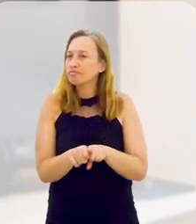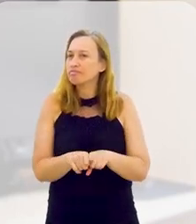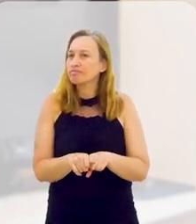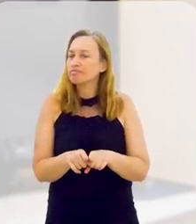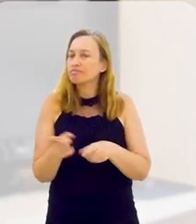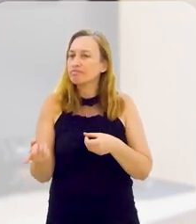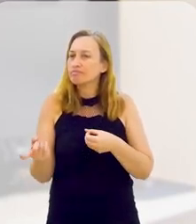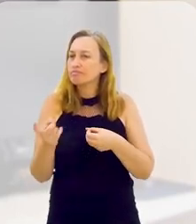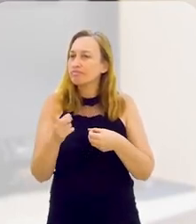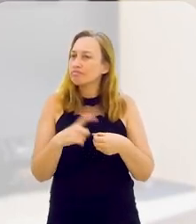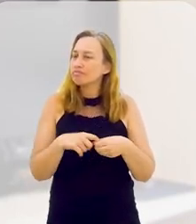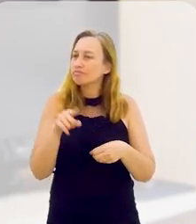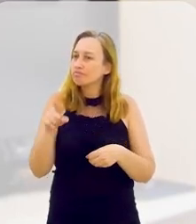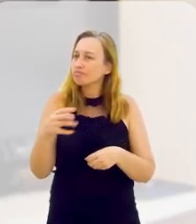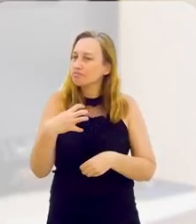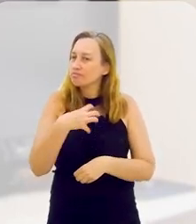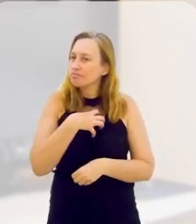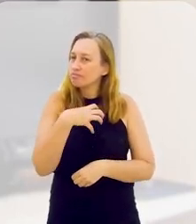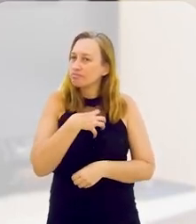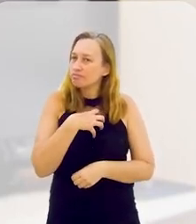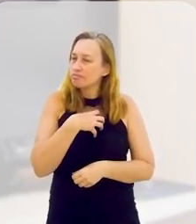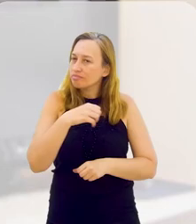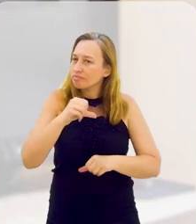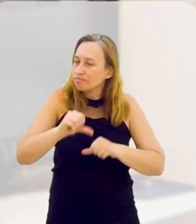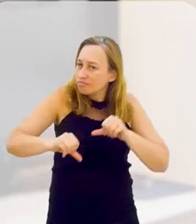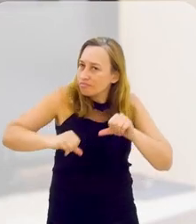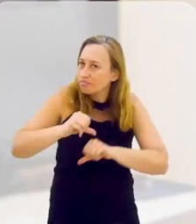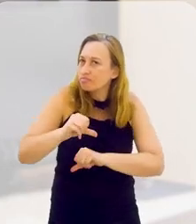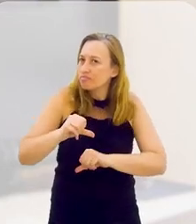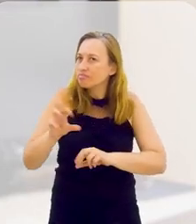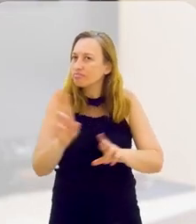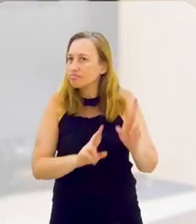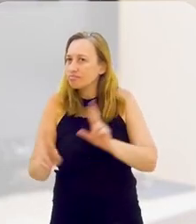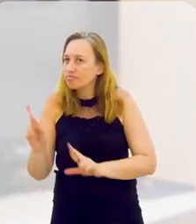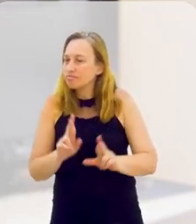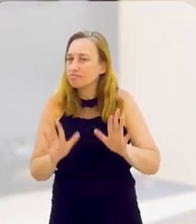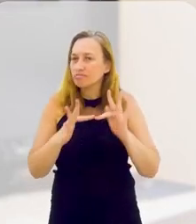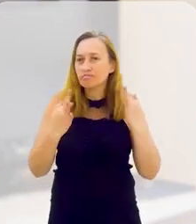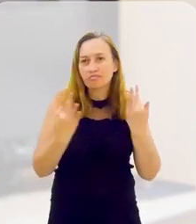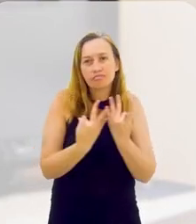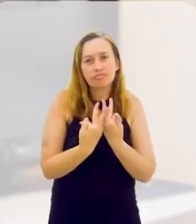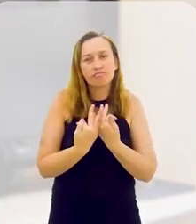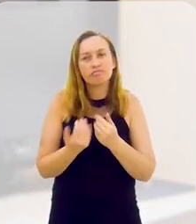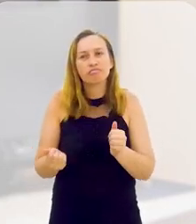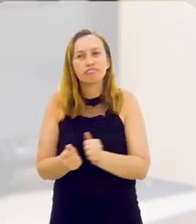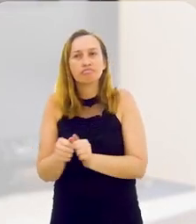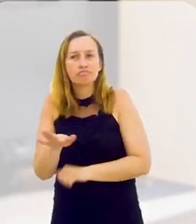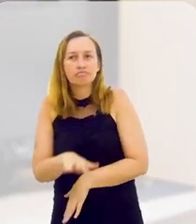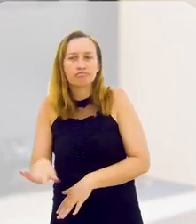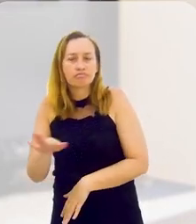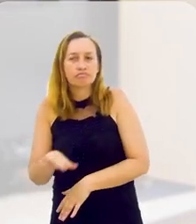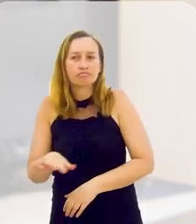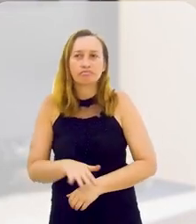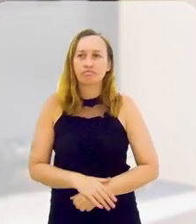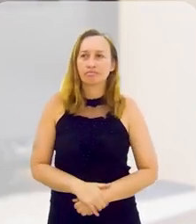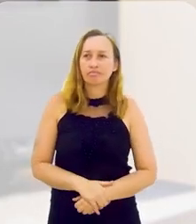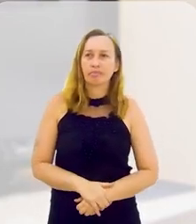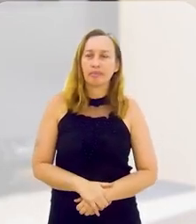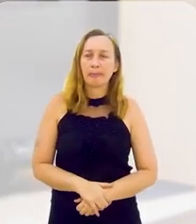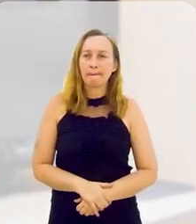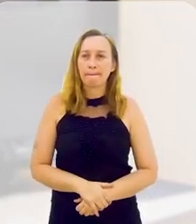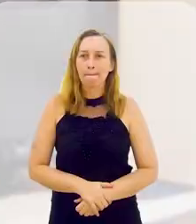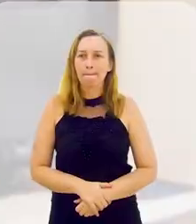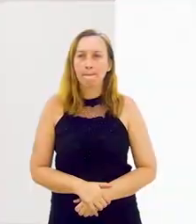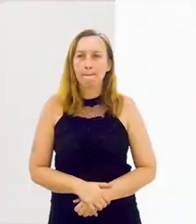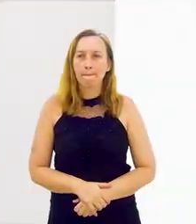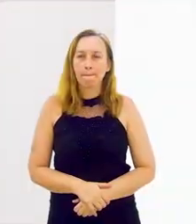com as famílias também, um retorno assim de você sentir alguma transformação na relação dessa família com essas